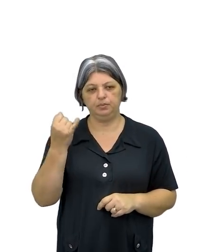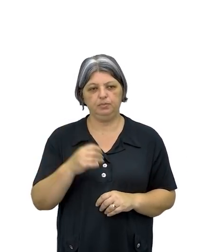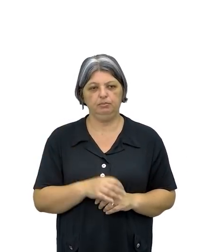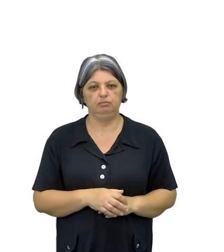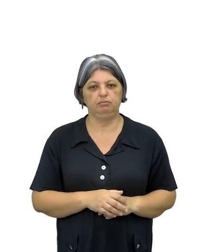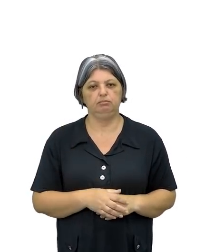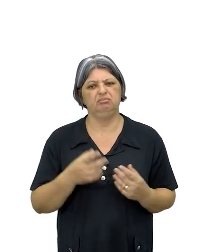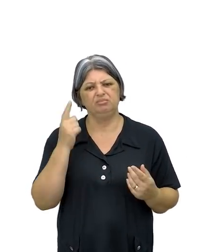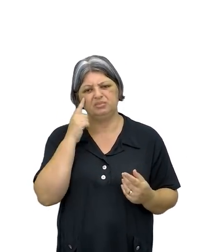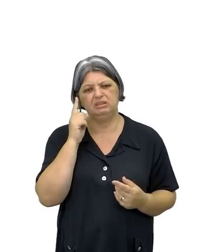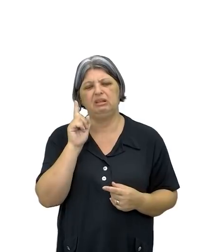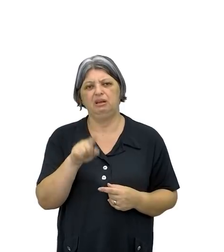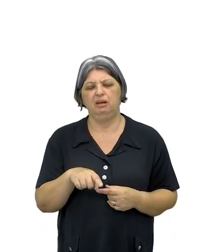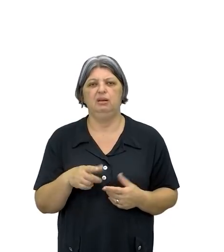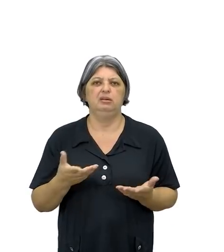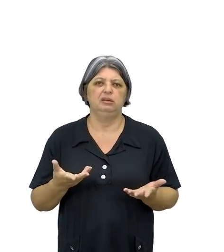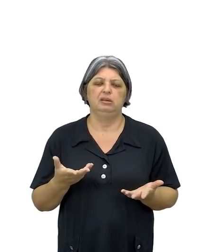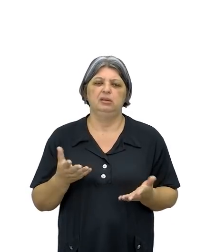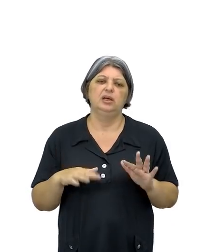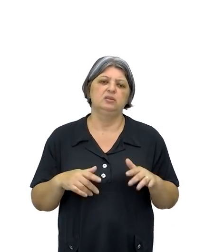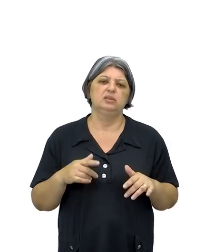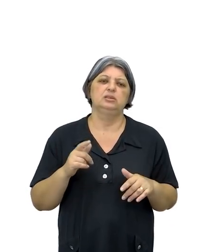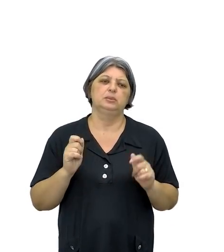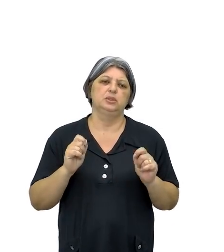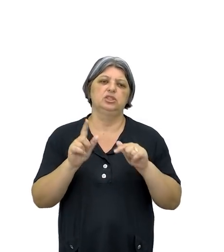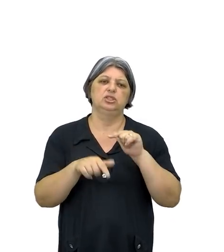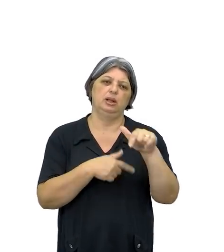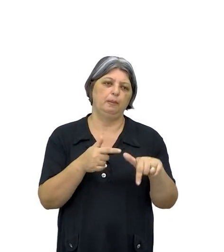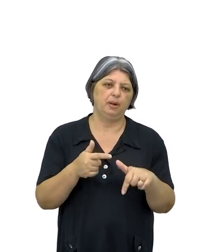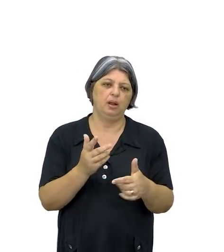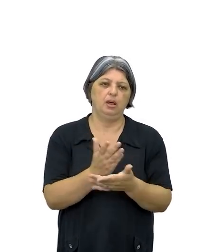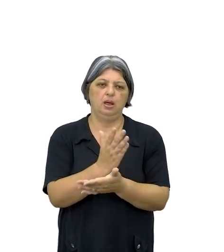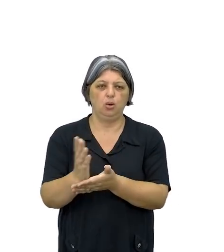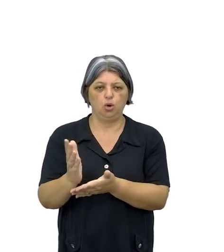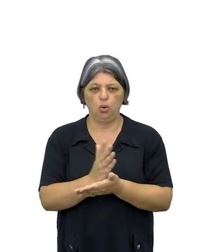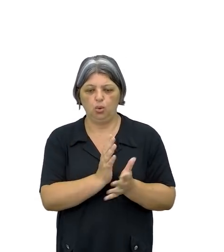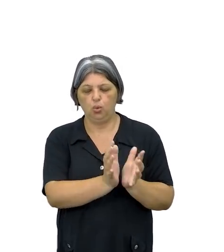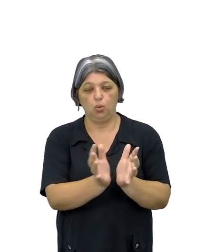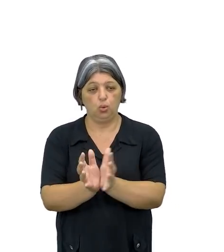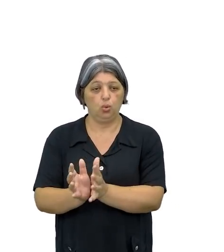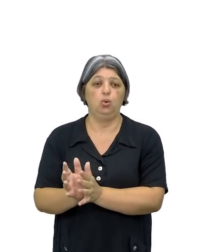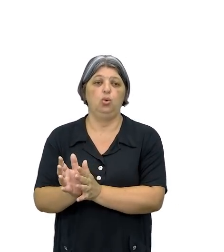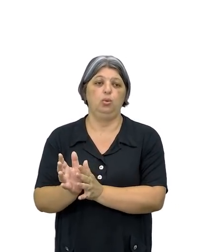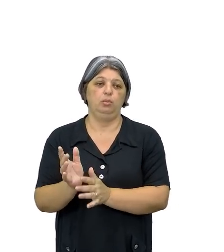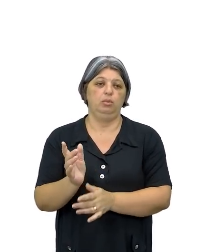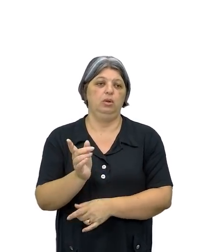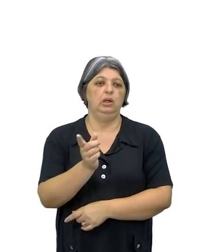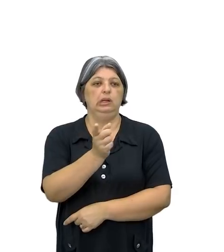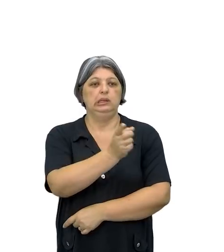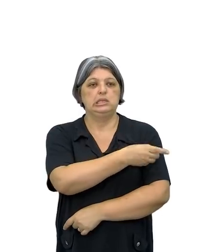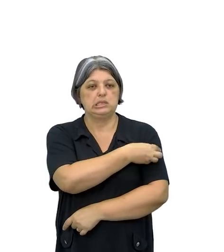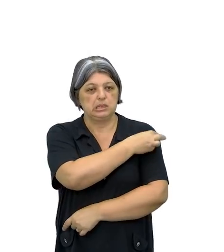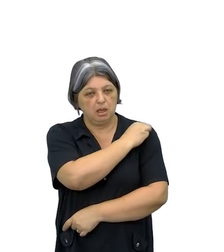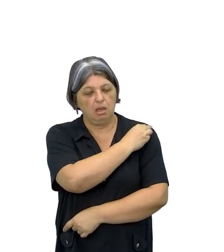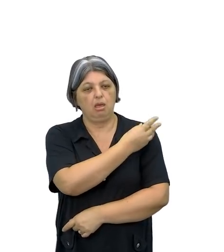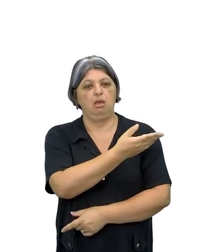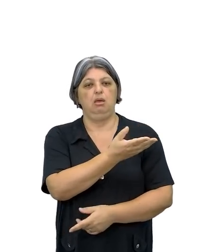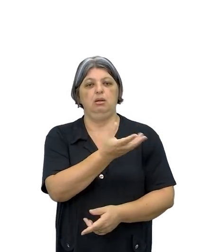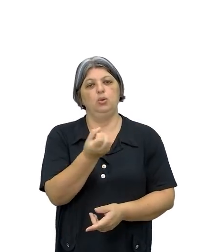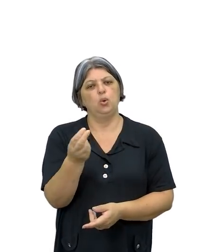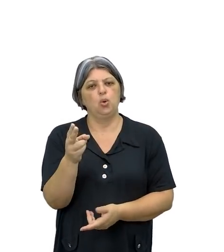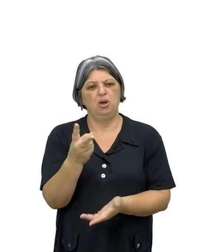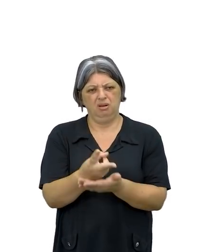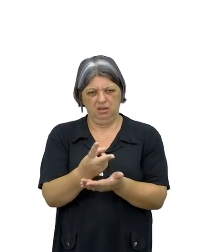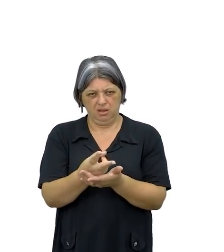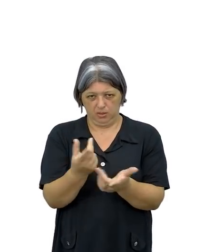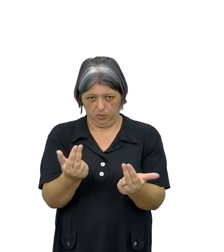pensar, Rosana, mas eu posso trabalhar com turmas diferentes, e anos diferentes, e séries, de turma igual, né? Vou